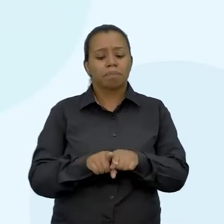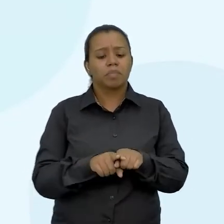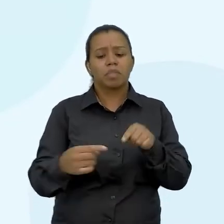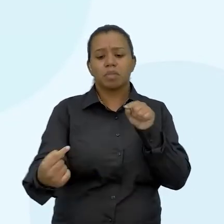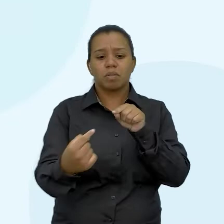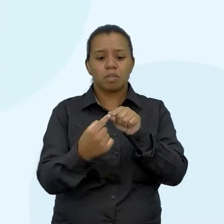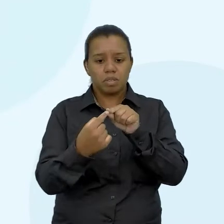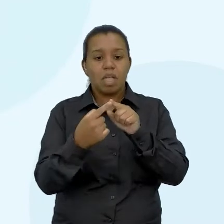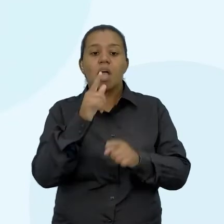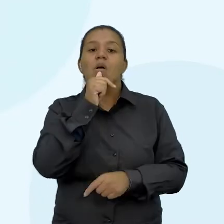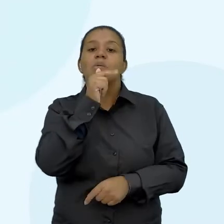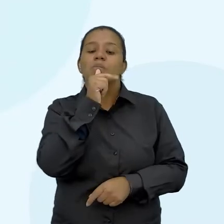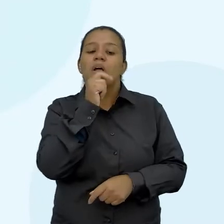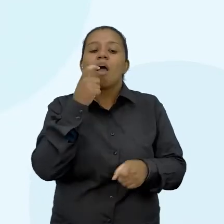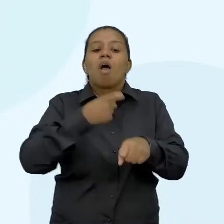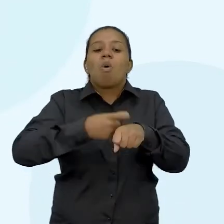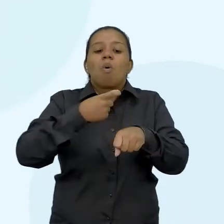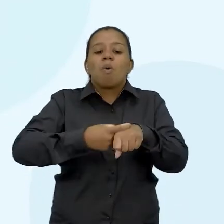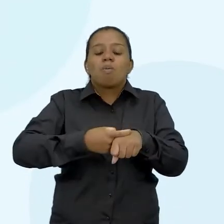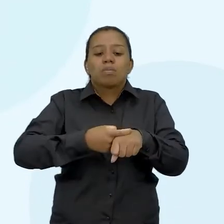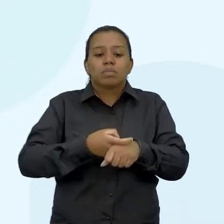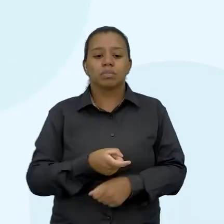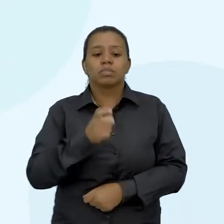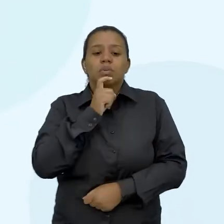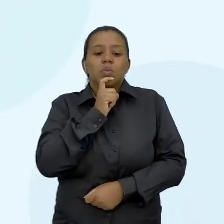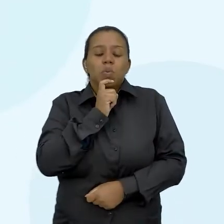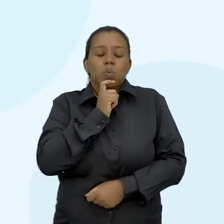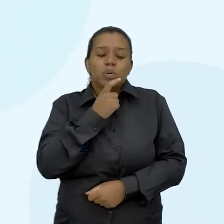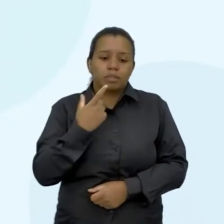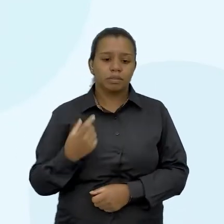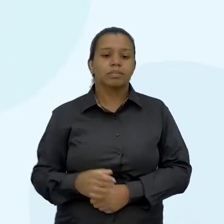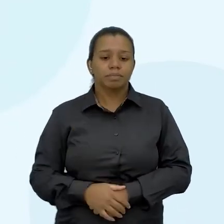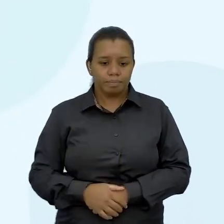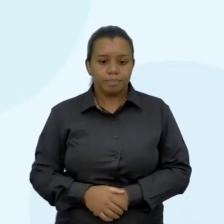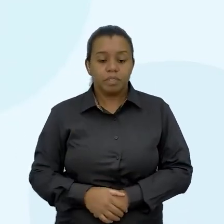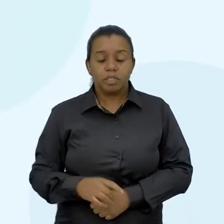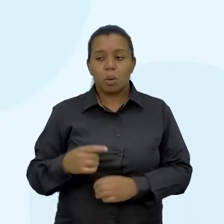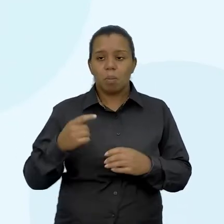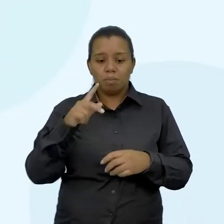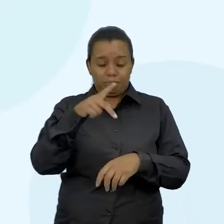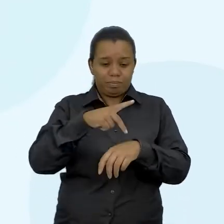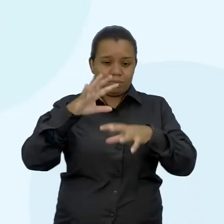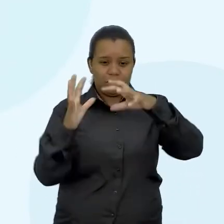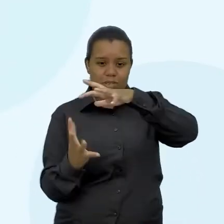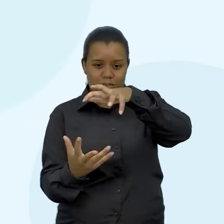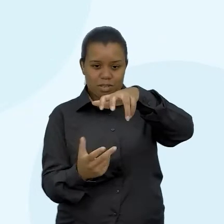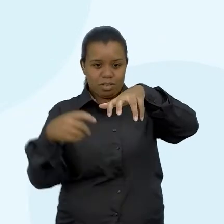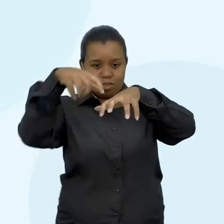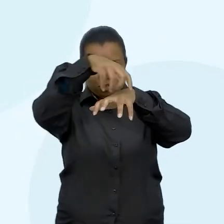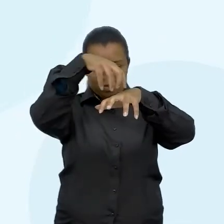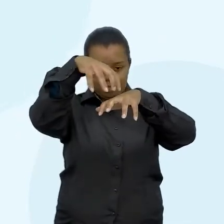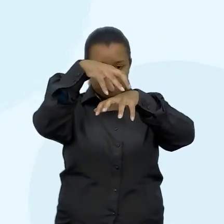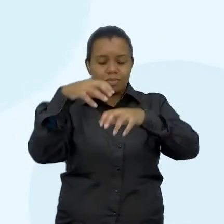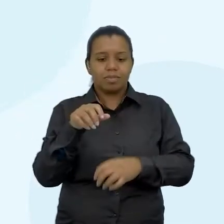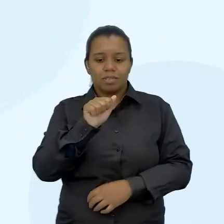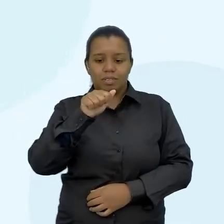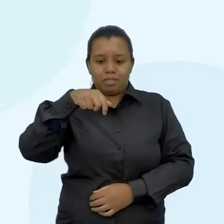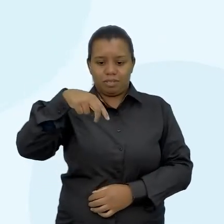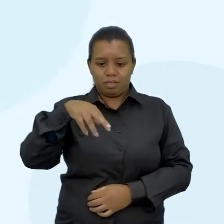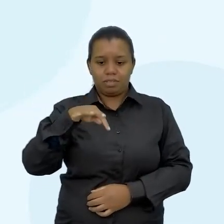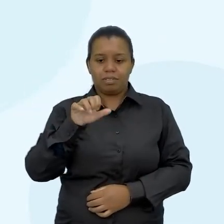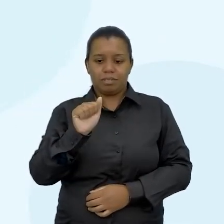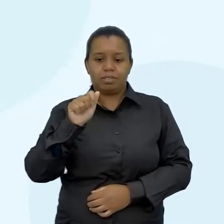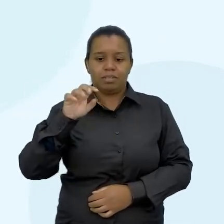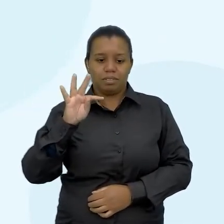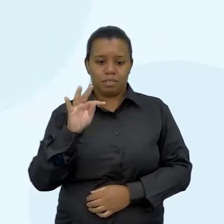lá na questão do Polo Norte, né, na região da Antártida, em regiões elevadas, montanhosas, né,